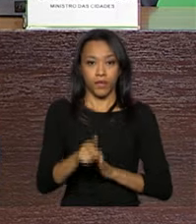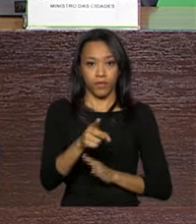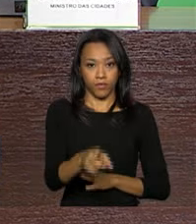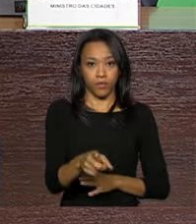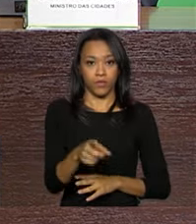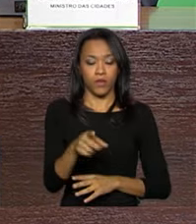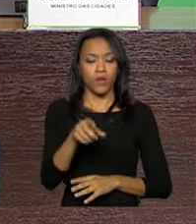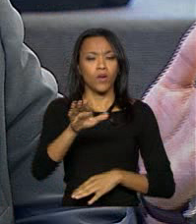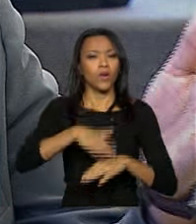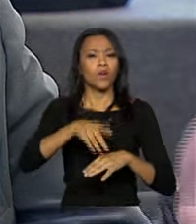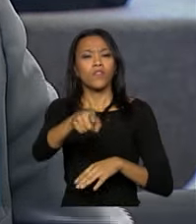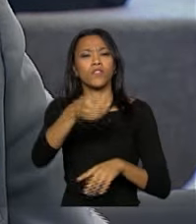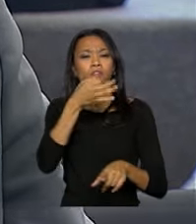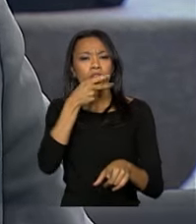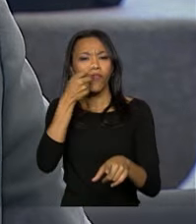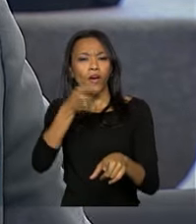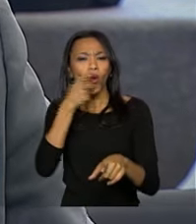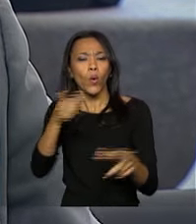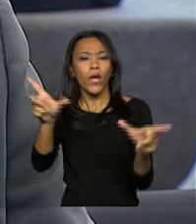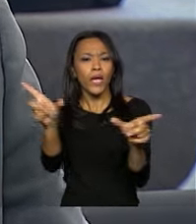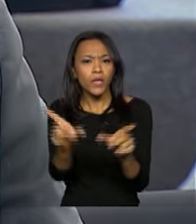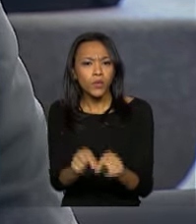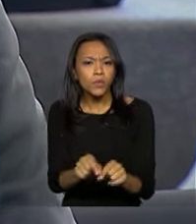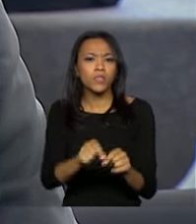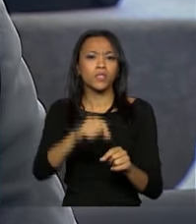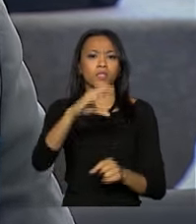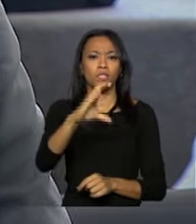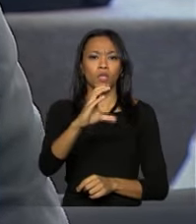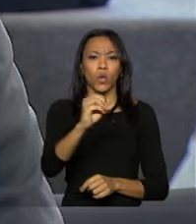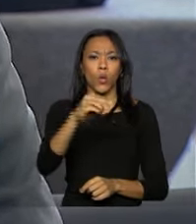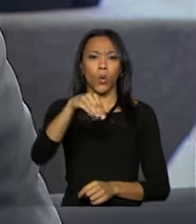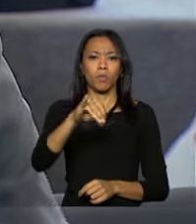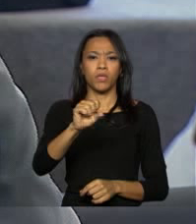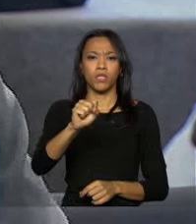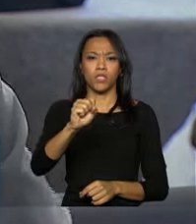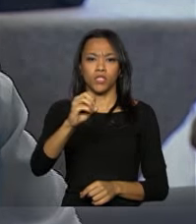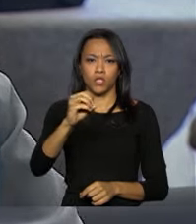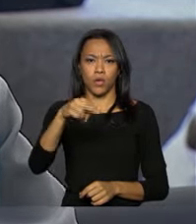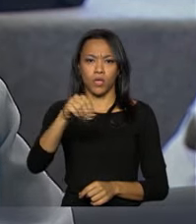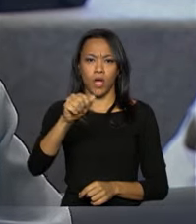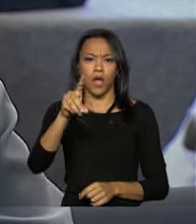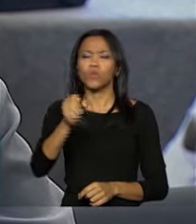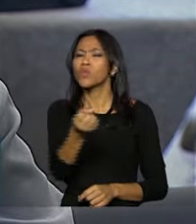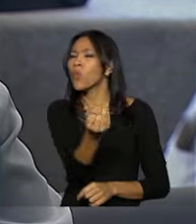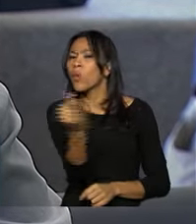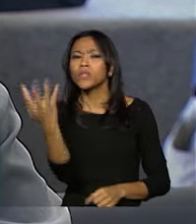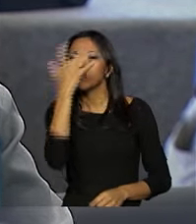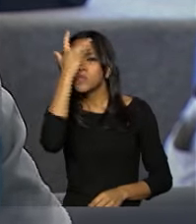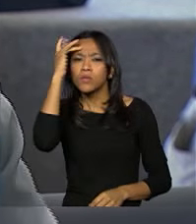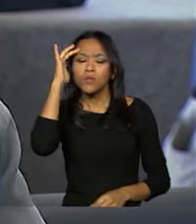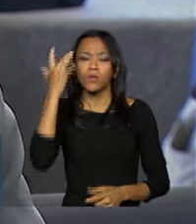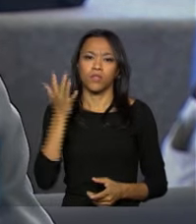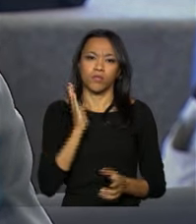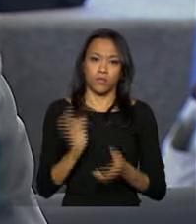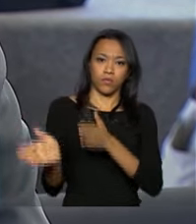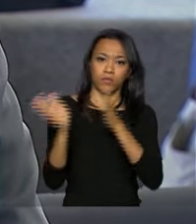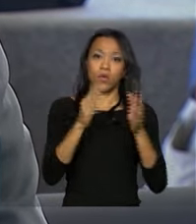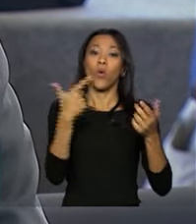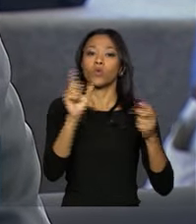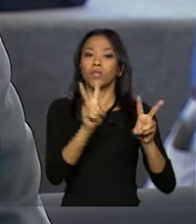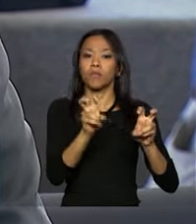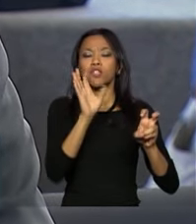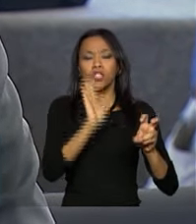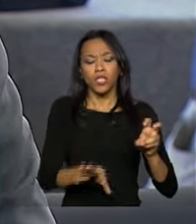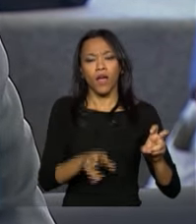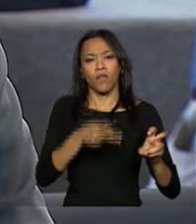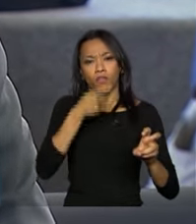o senhor citou a redução do número de comissionados são quantos comissionados hoje no governo e queria saber se foi discutida a questão da da